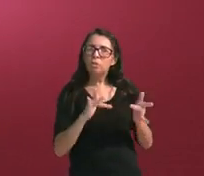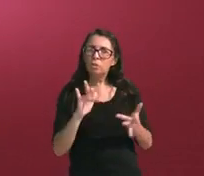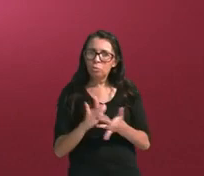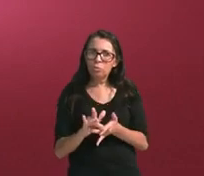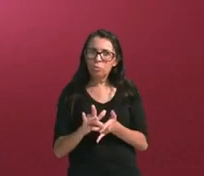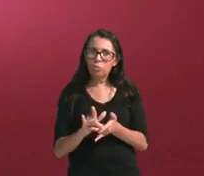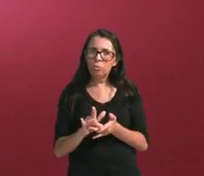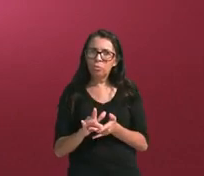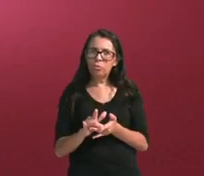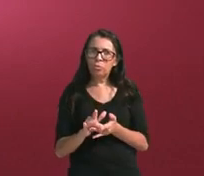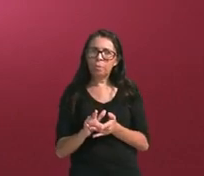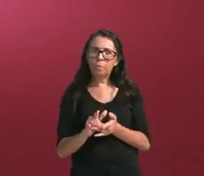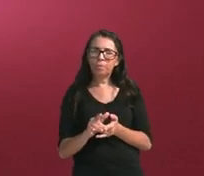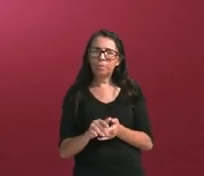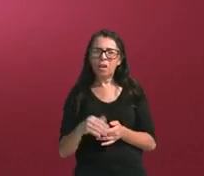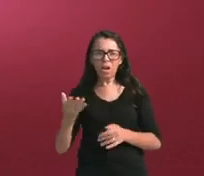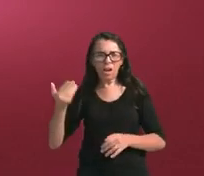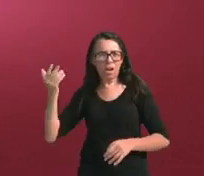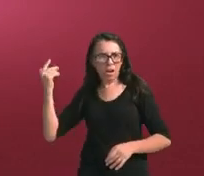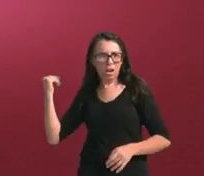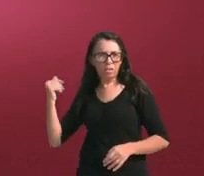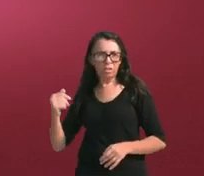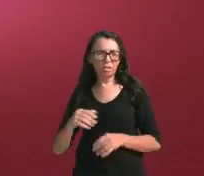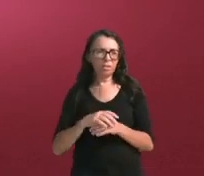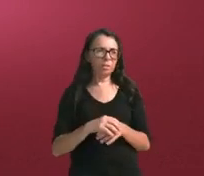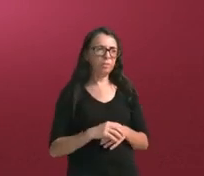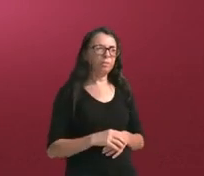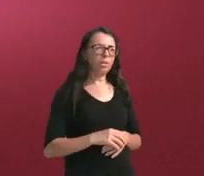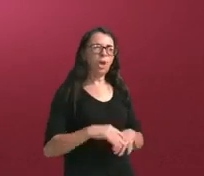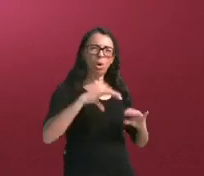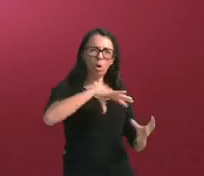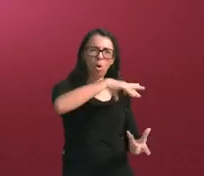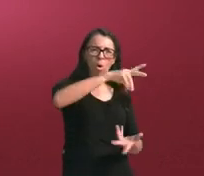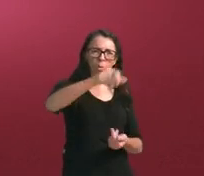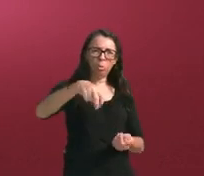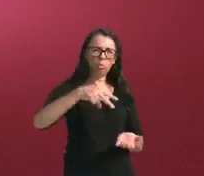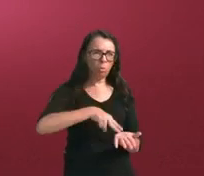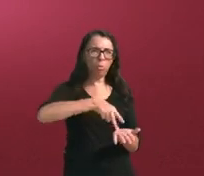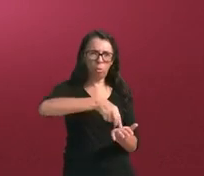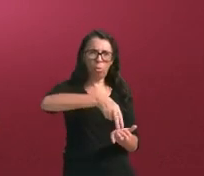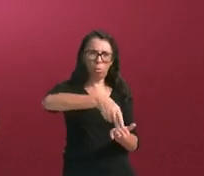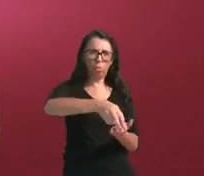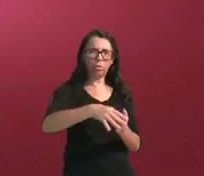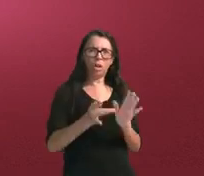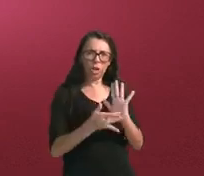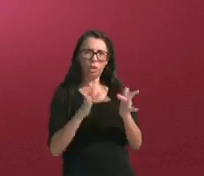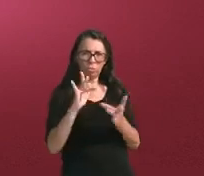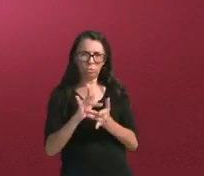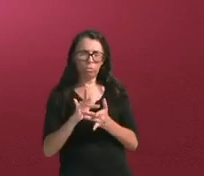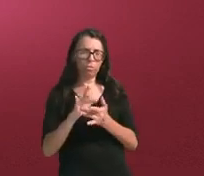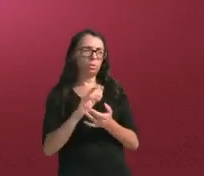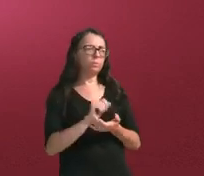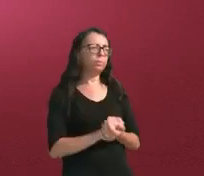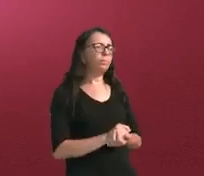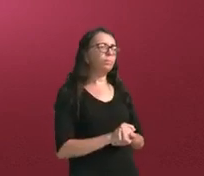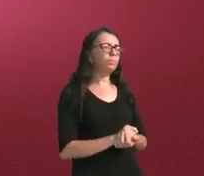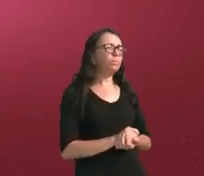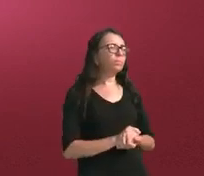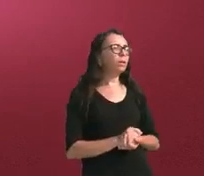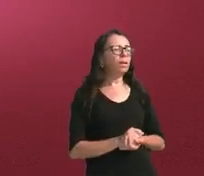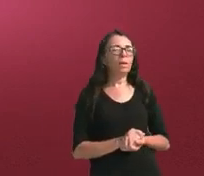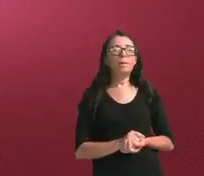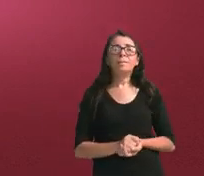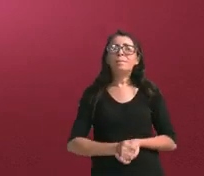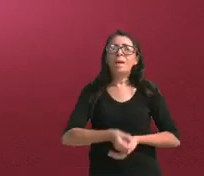Então, Jesus nos deu o exemplo para a gente não ter glória própria nas vitórias que a